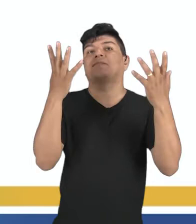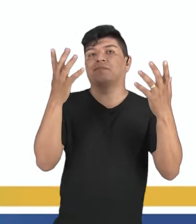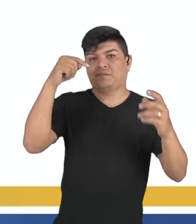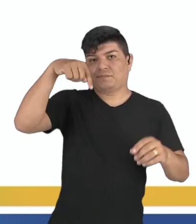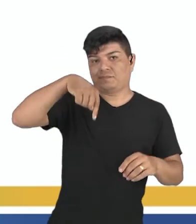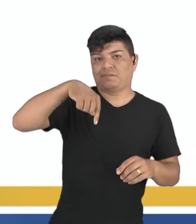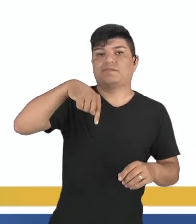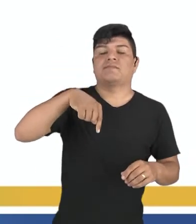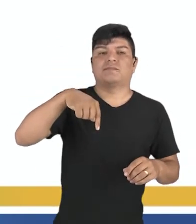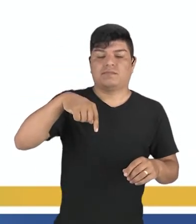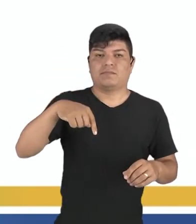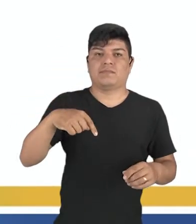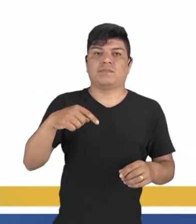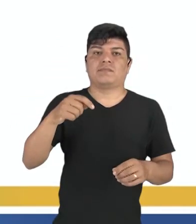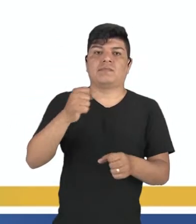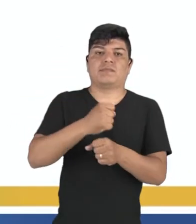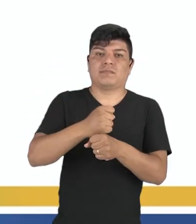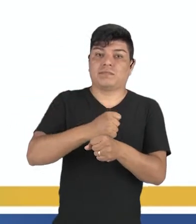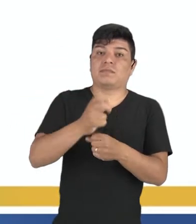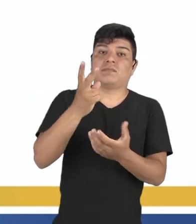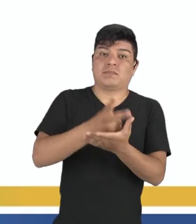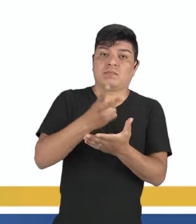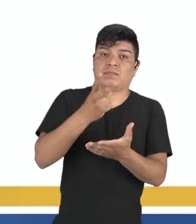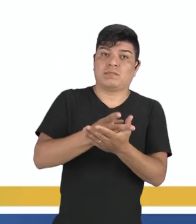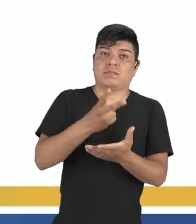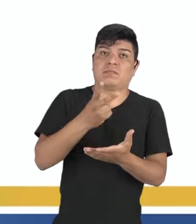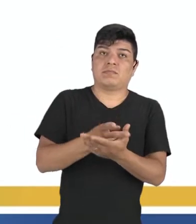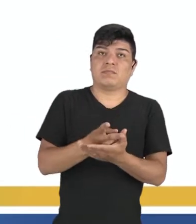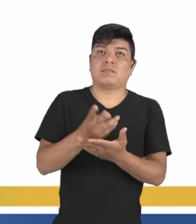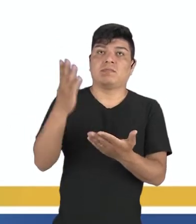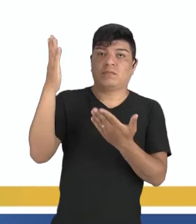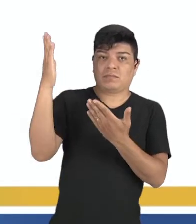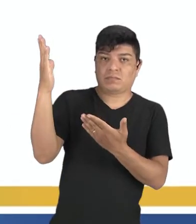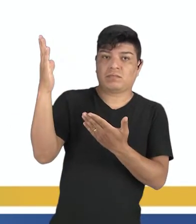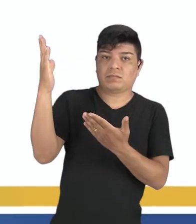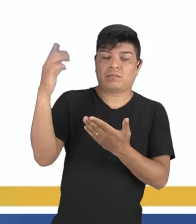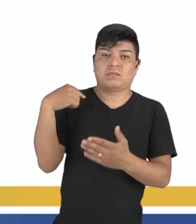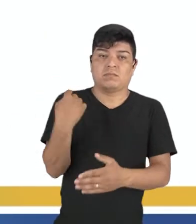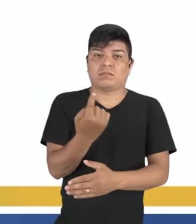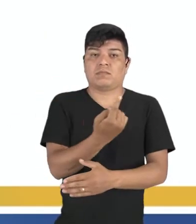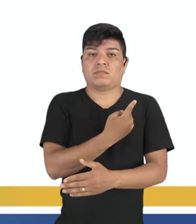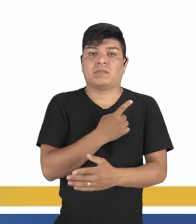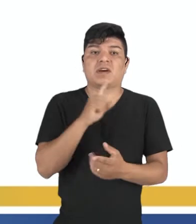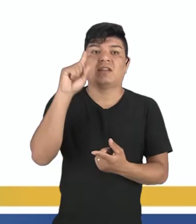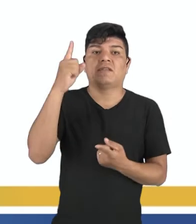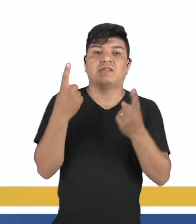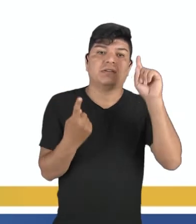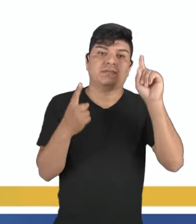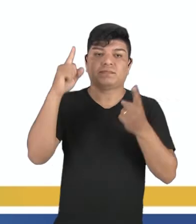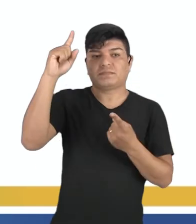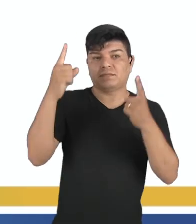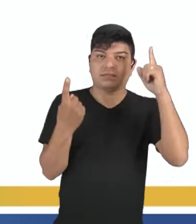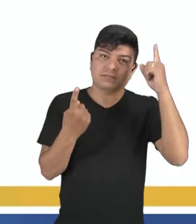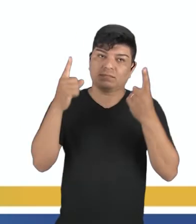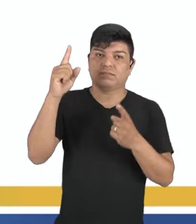não é mesmo? Todos os anos esse ritmo e é o nosso carnaval.